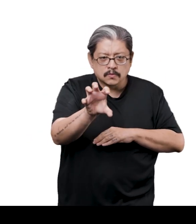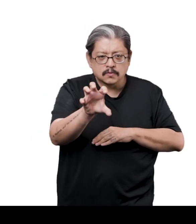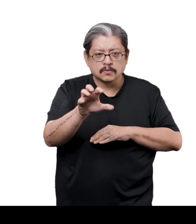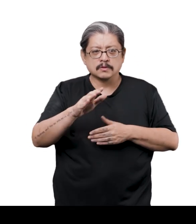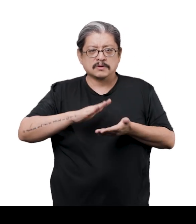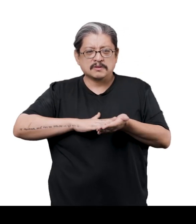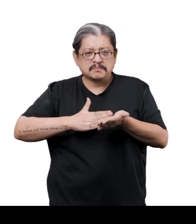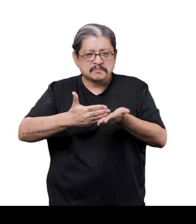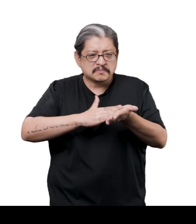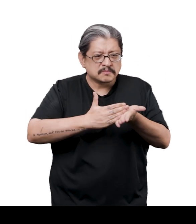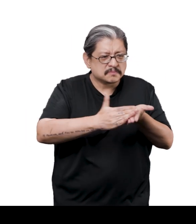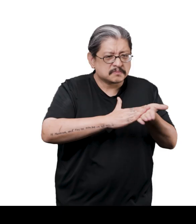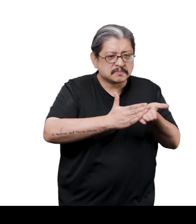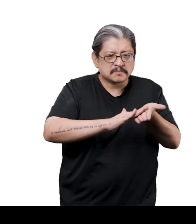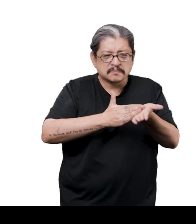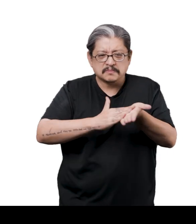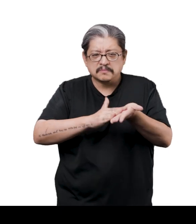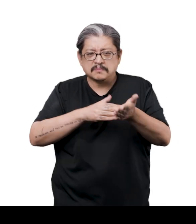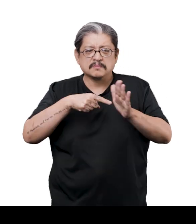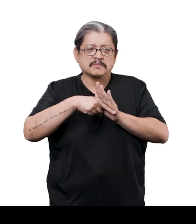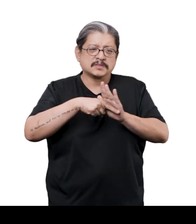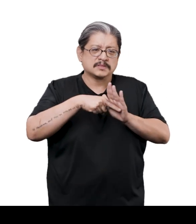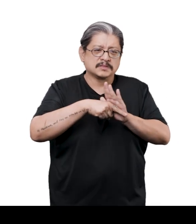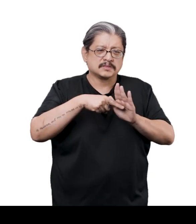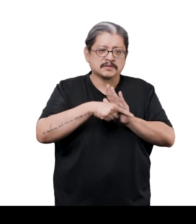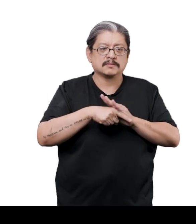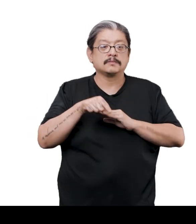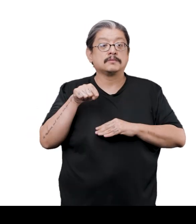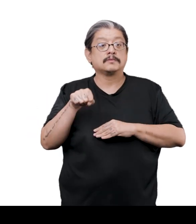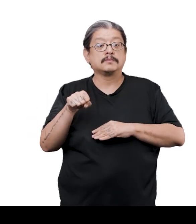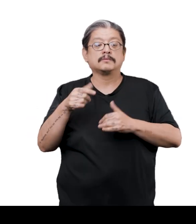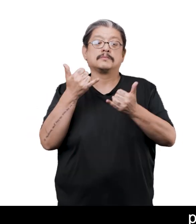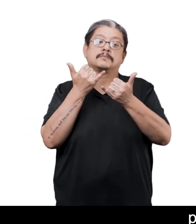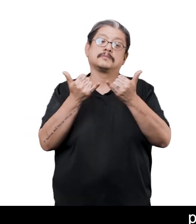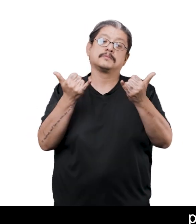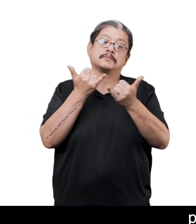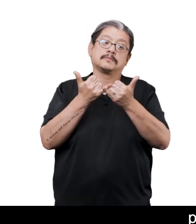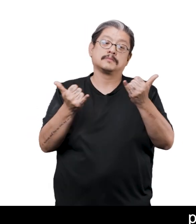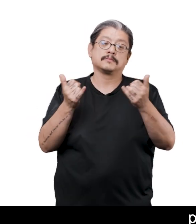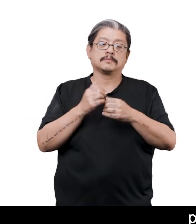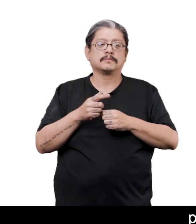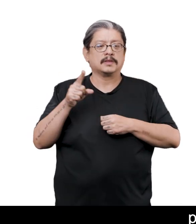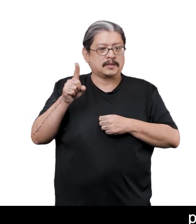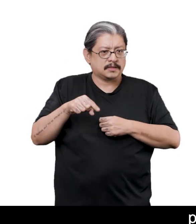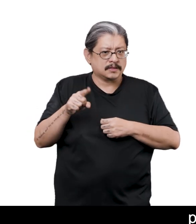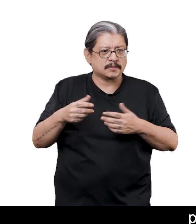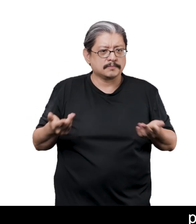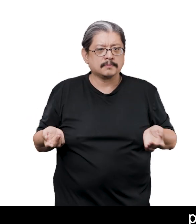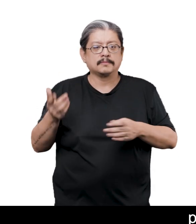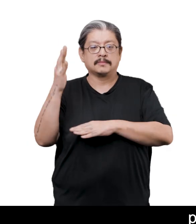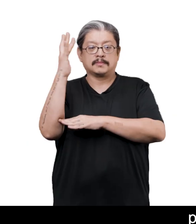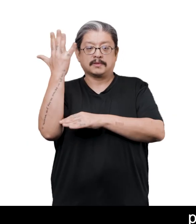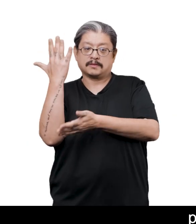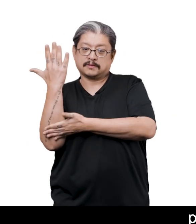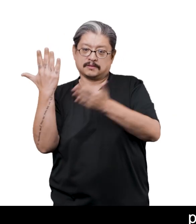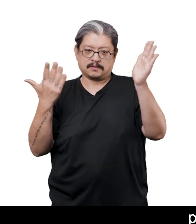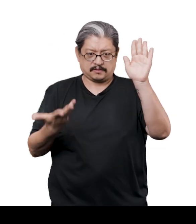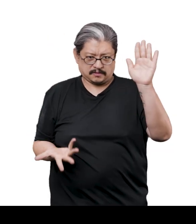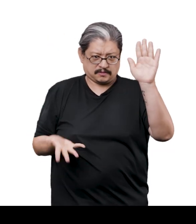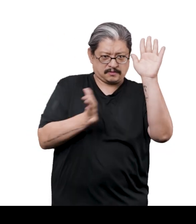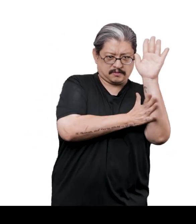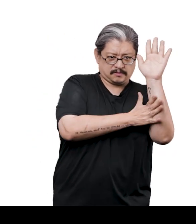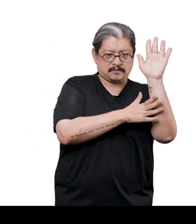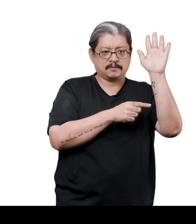escura, marcada por texturas profundas. Essa faixa central parece ser uma impressão direta do tronco de uma